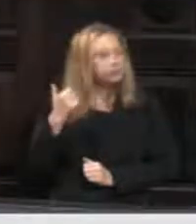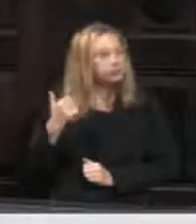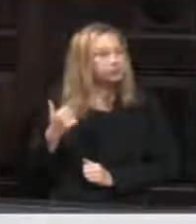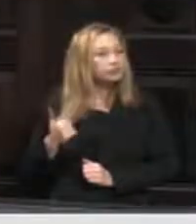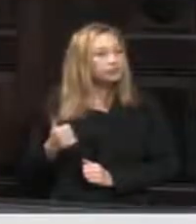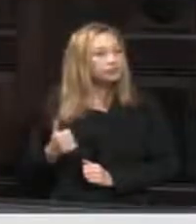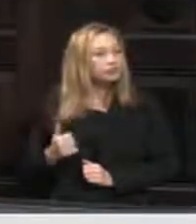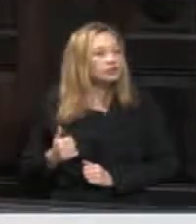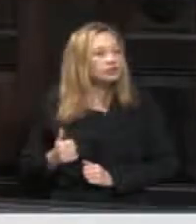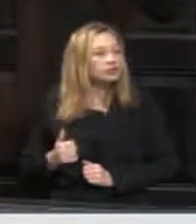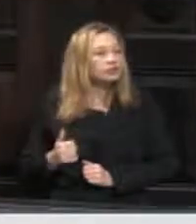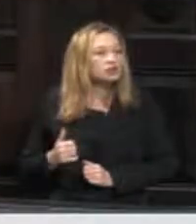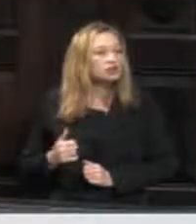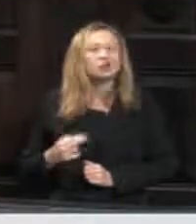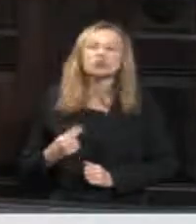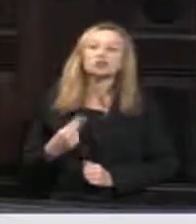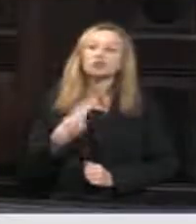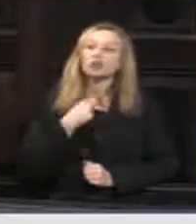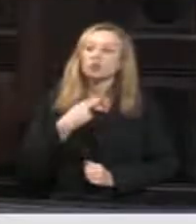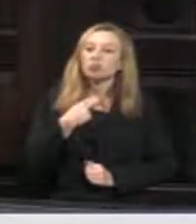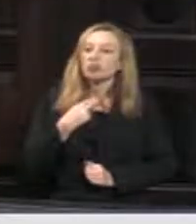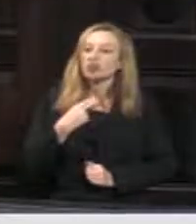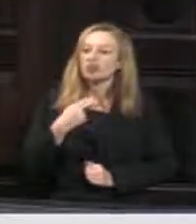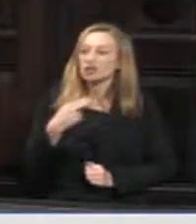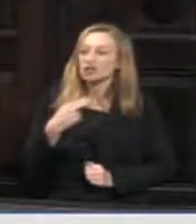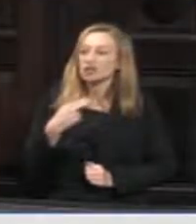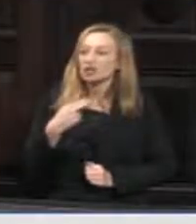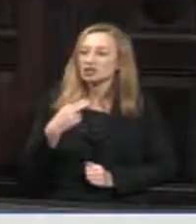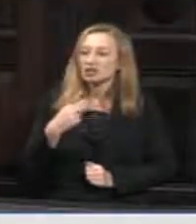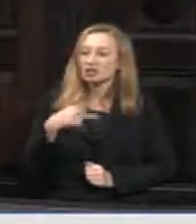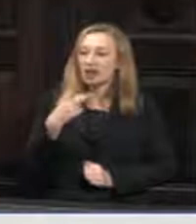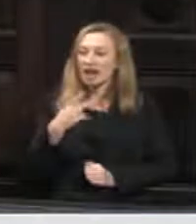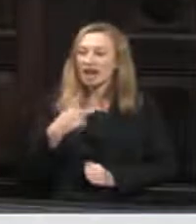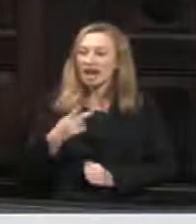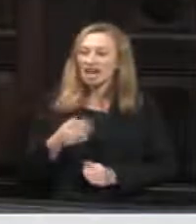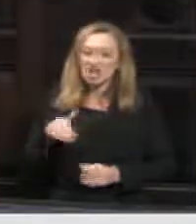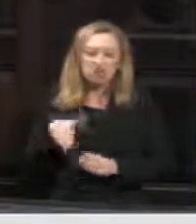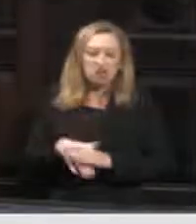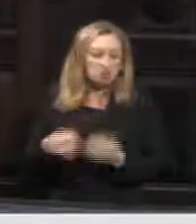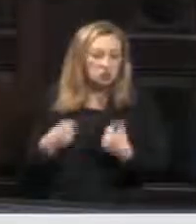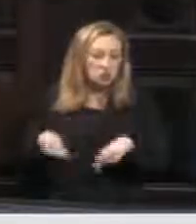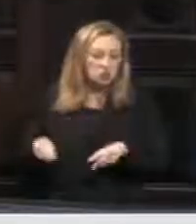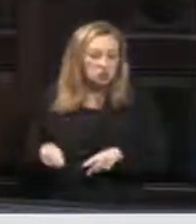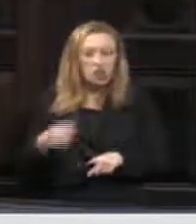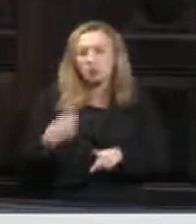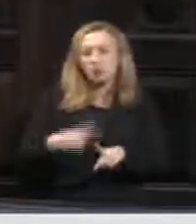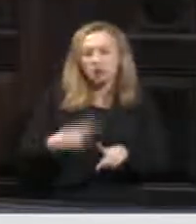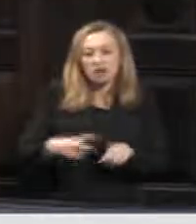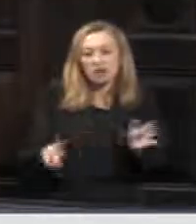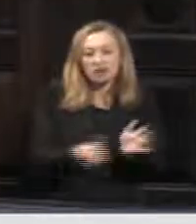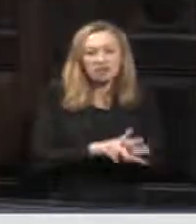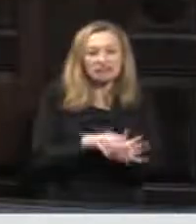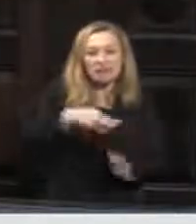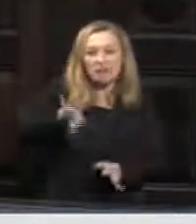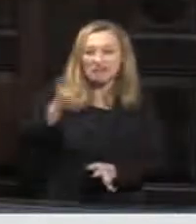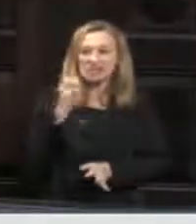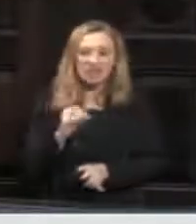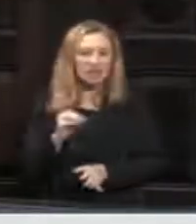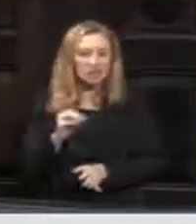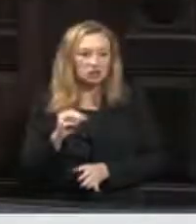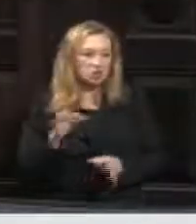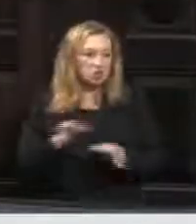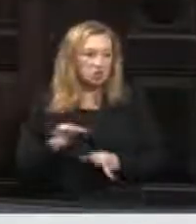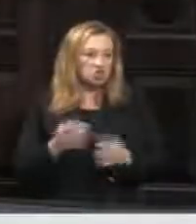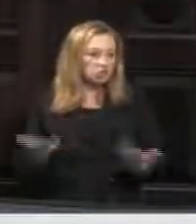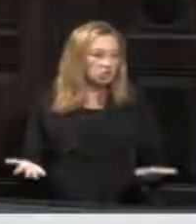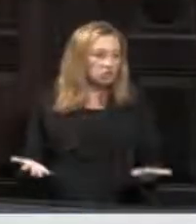dizer aqui, eu voto contra porque o projeto é do Marcelo Freixo. Eu quero